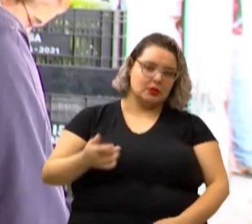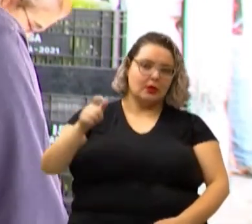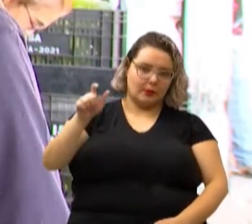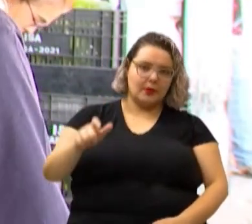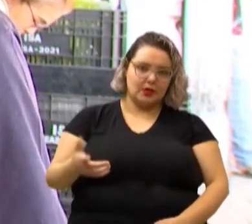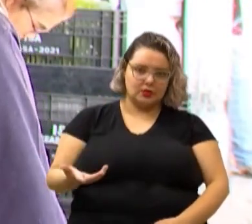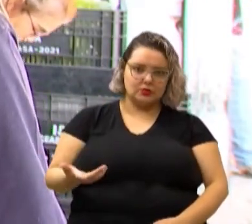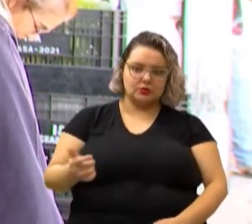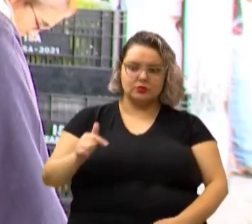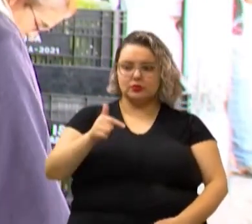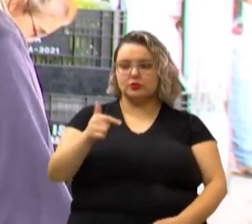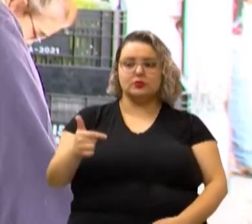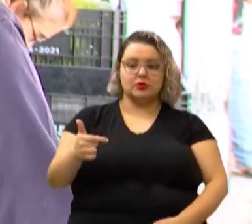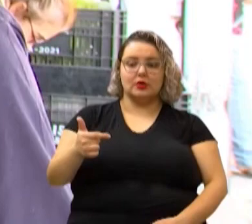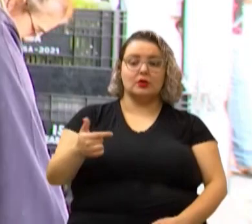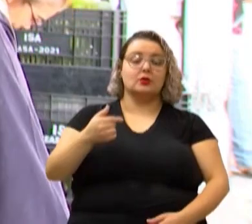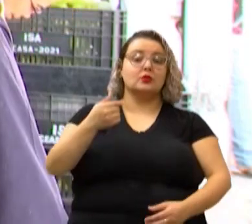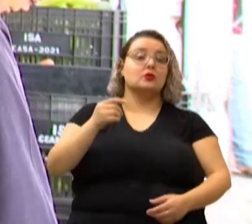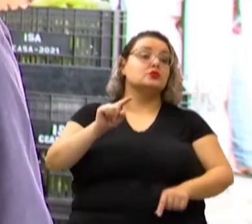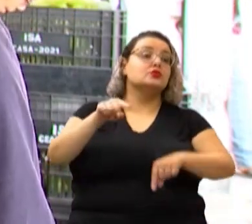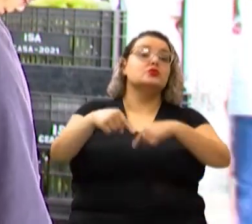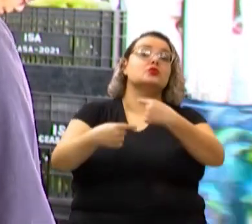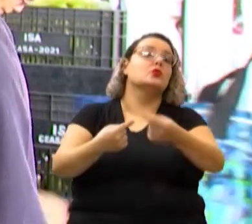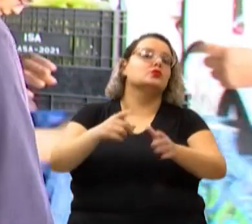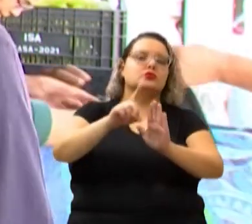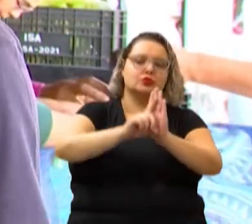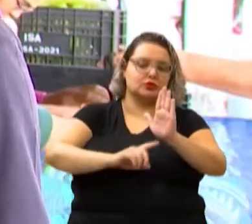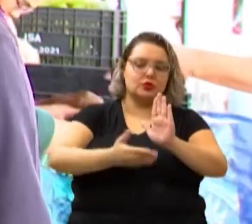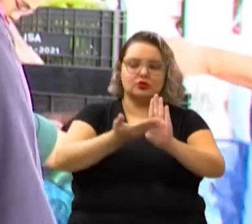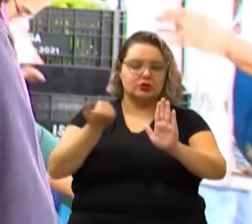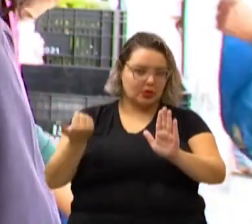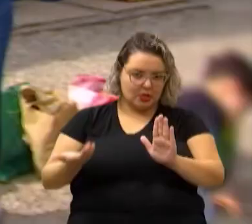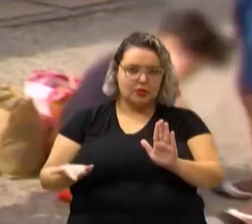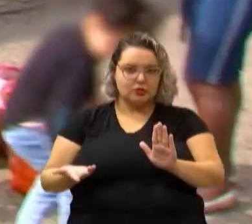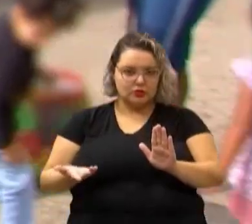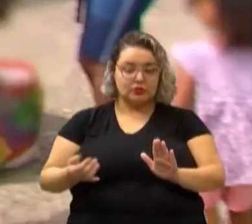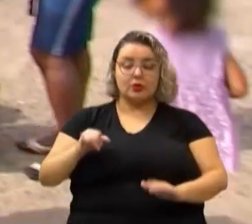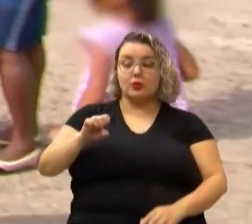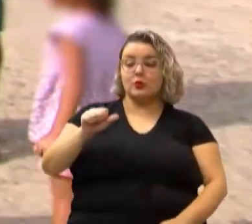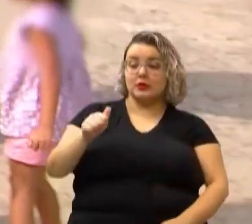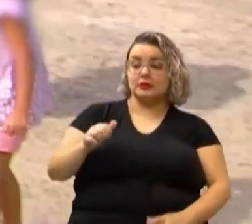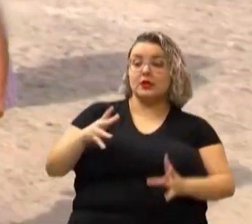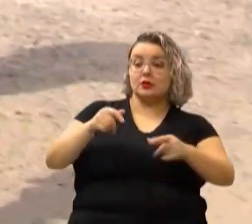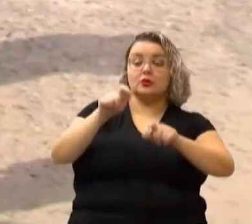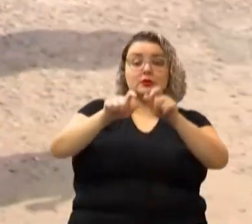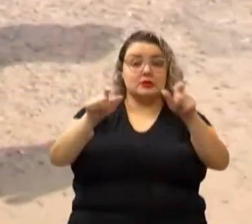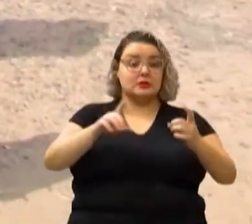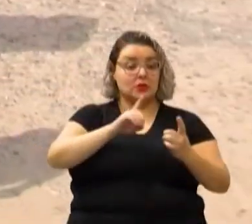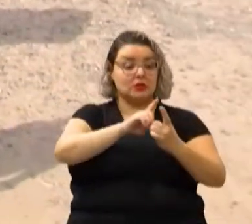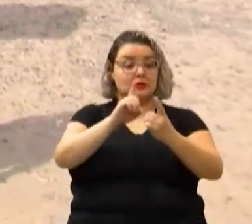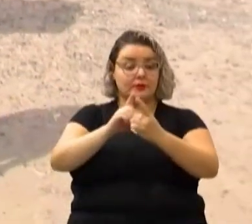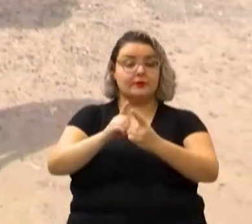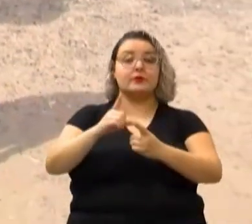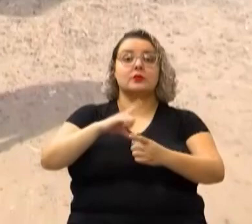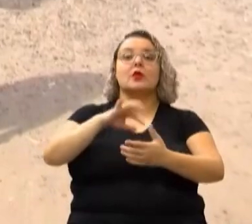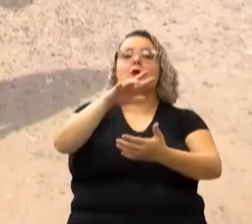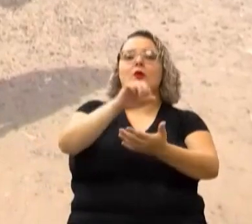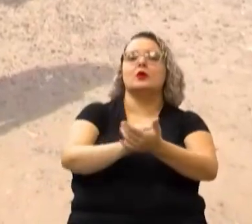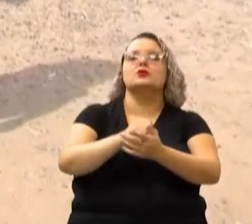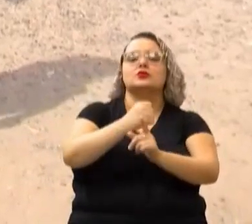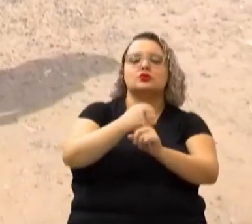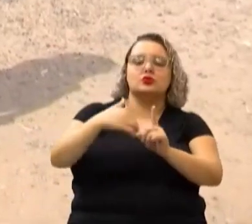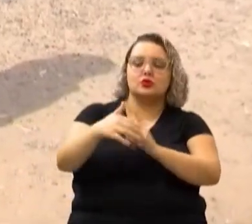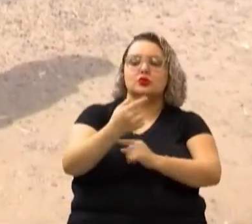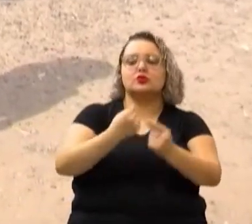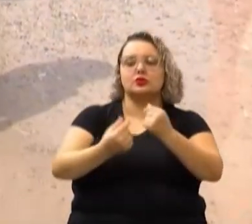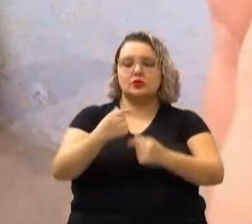da própria existência dessa pessoa, né, sem o comprometimento de outros direitos. Então, hoje, o ISA, todas as pessoas atendidas passam